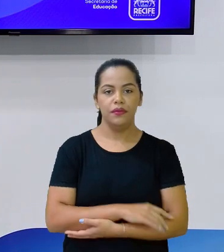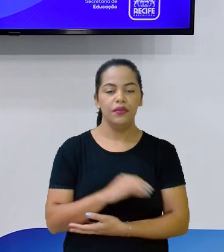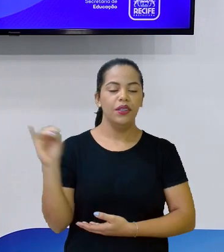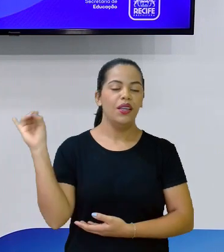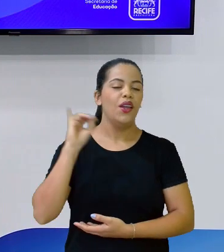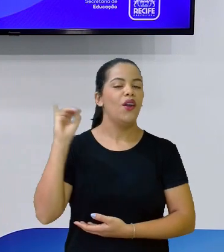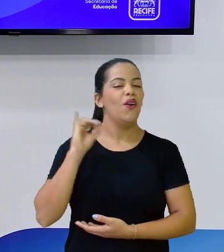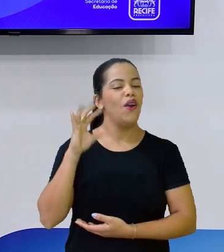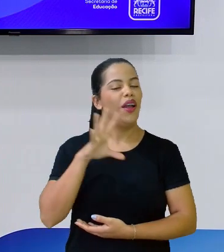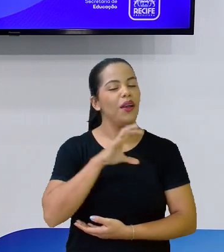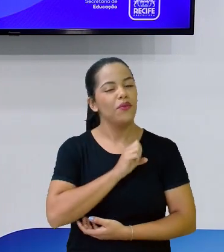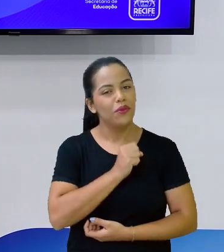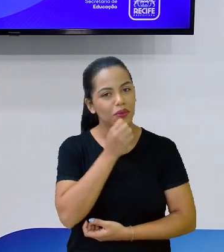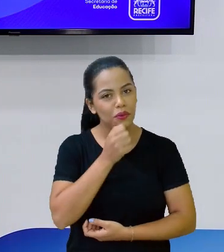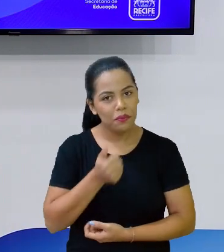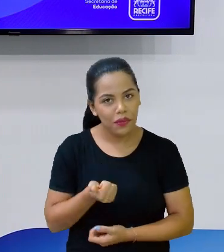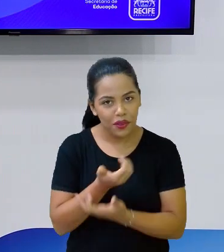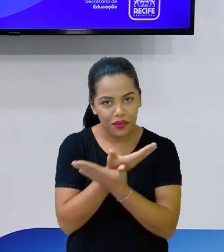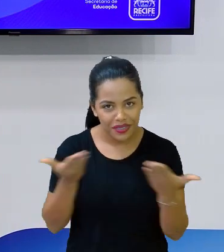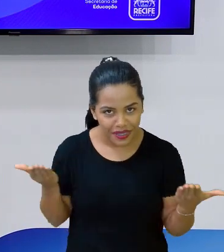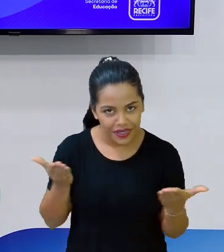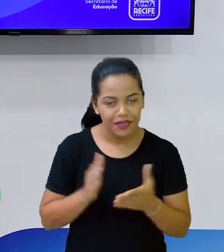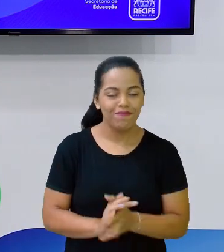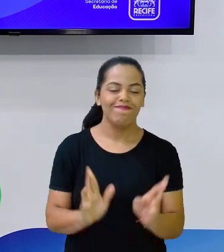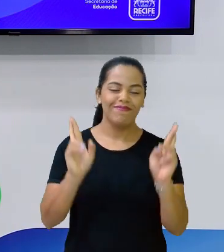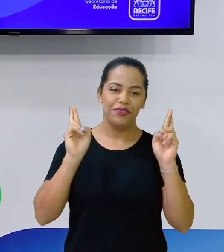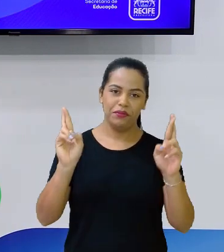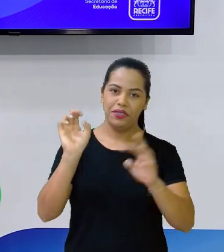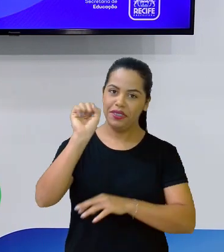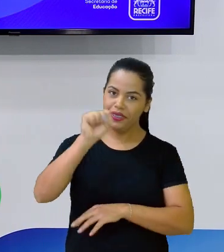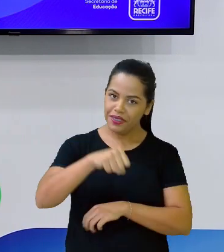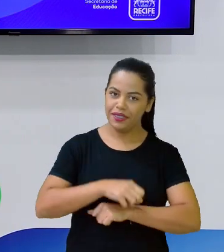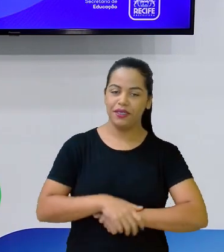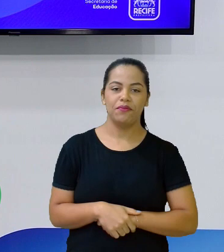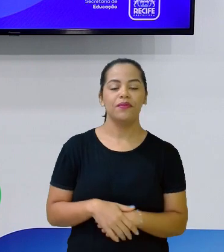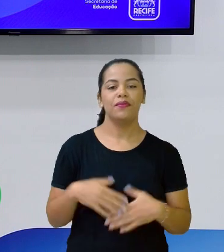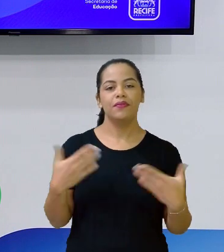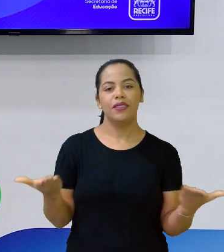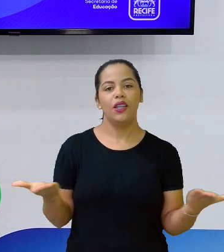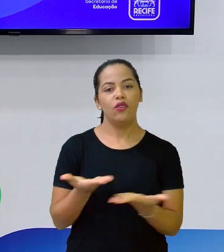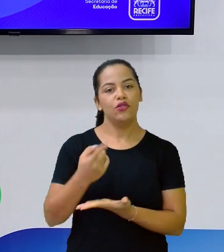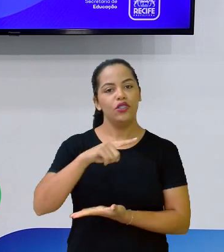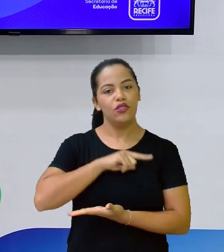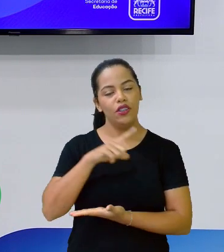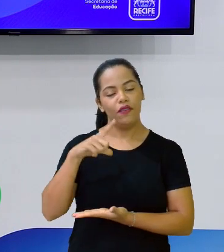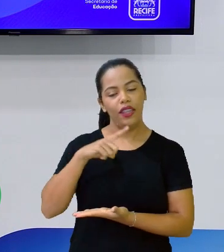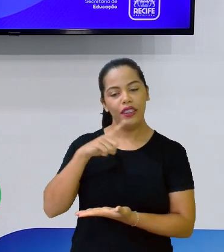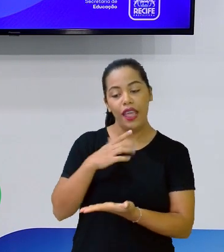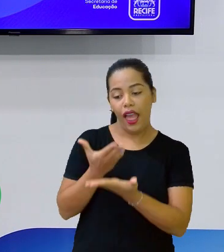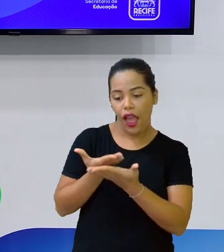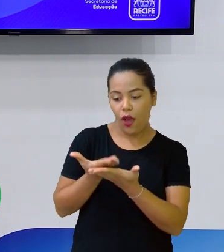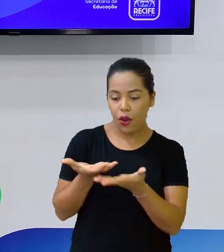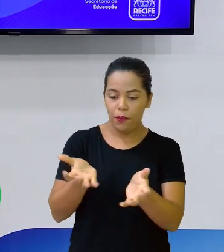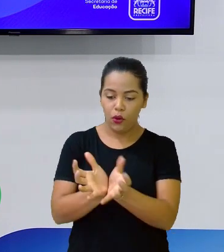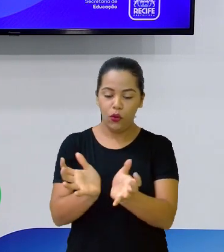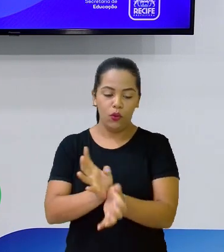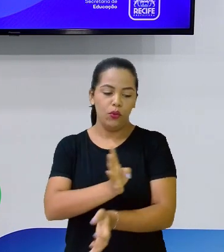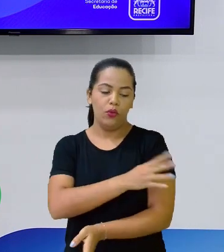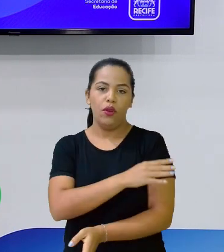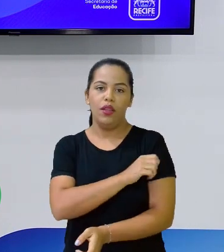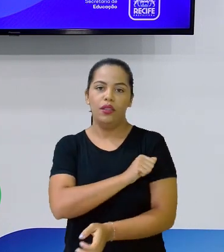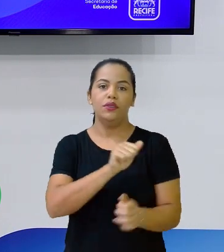meus amores, tudo bem com vocês? Espero que sim. E hoje a gente vai ter uma aula para os quartos anos e